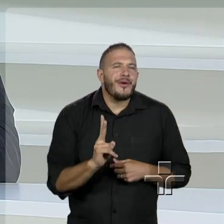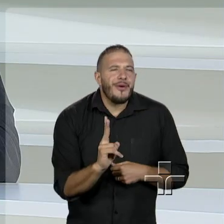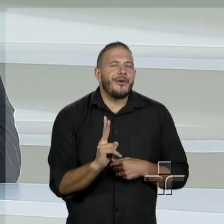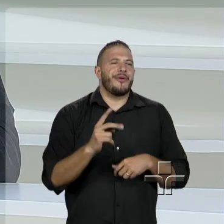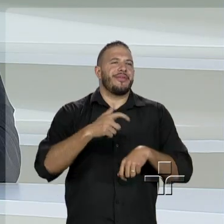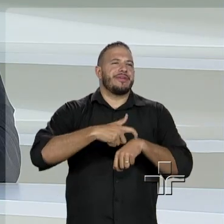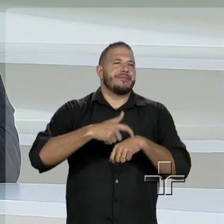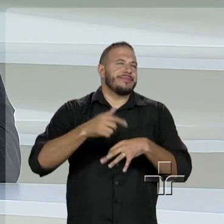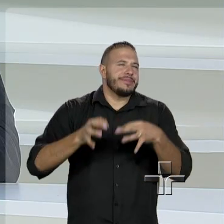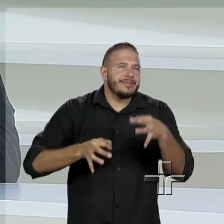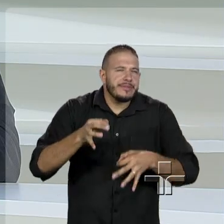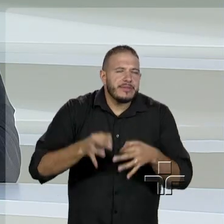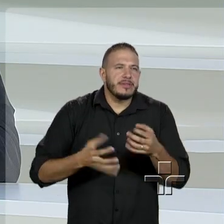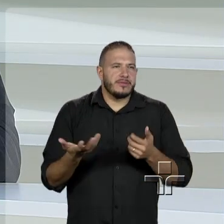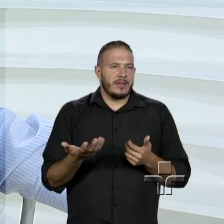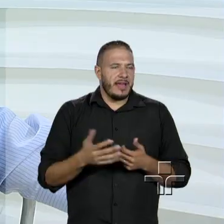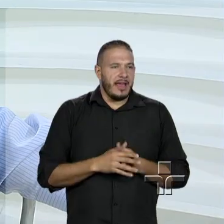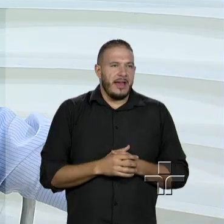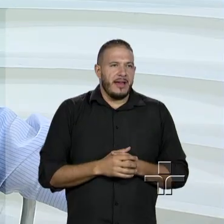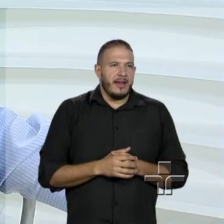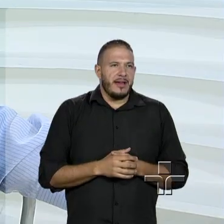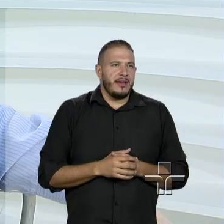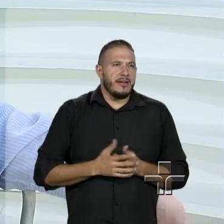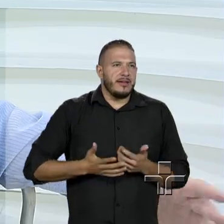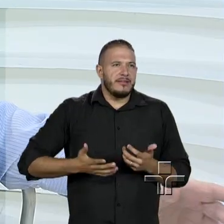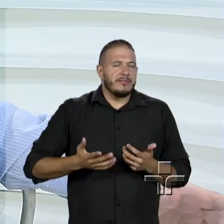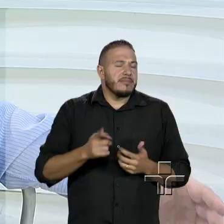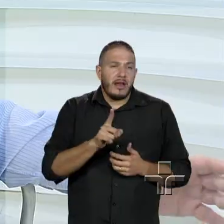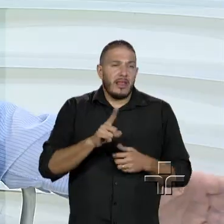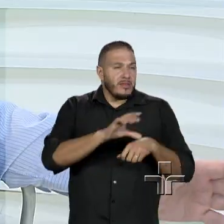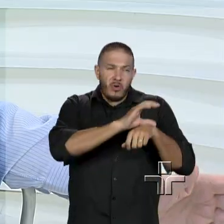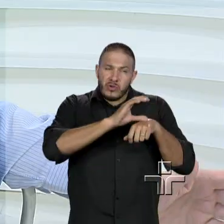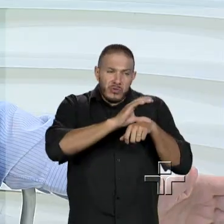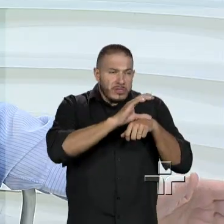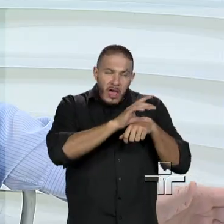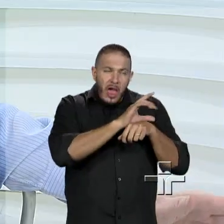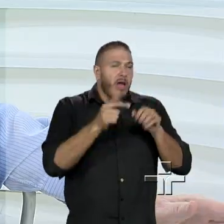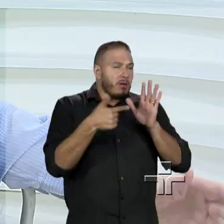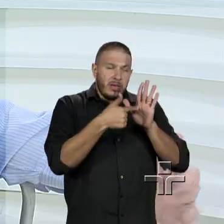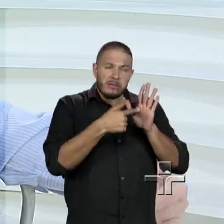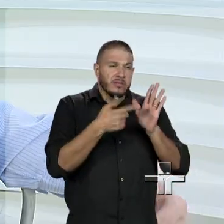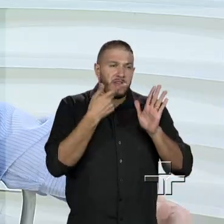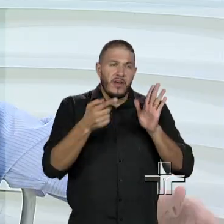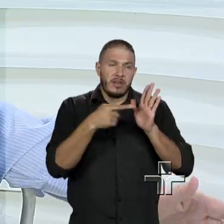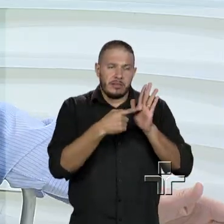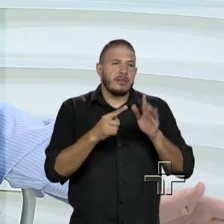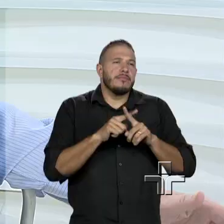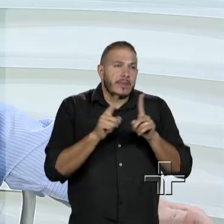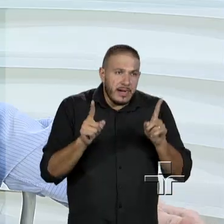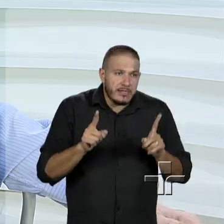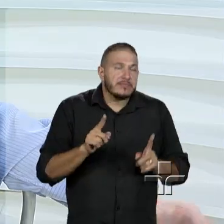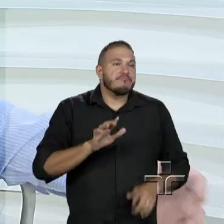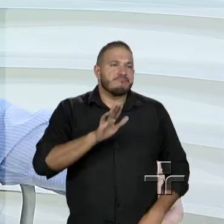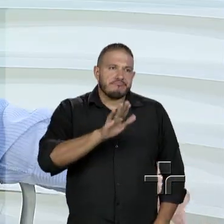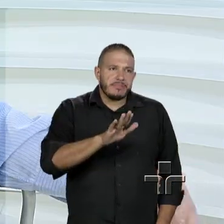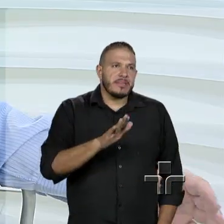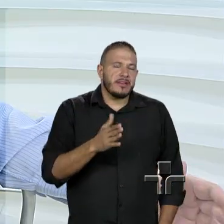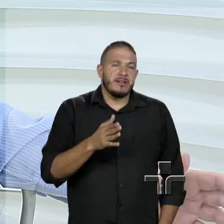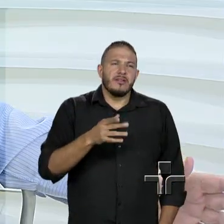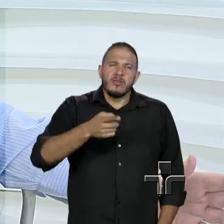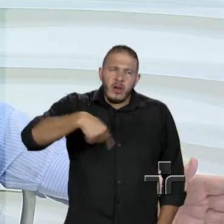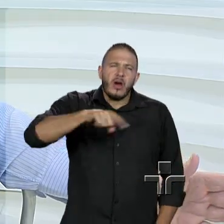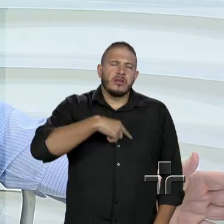eu esperar os últimos... O que é? Na Constituição é isso que diz, mas, obviamente, nós vemos que isso